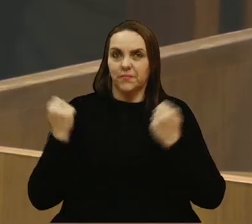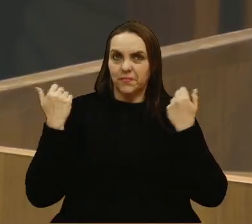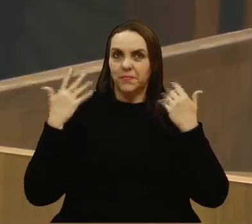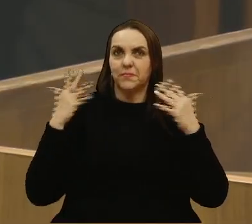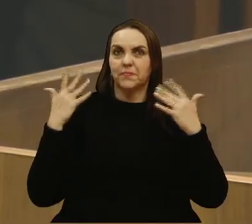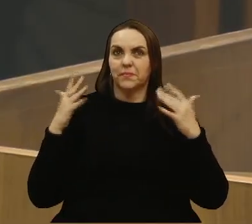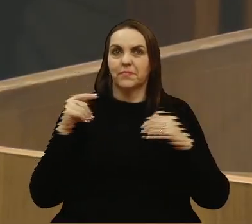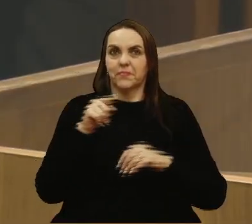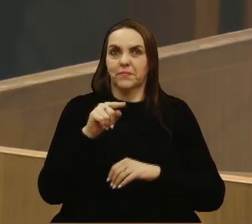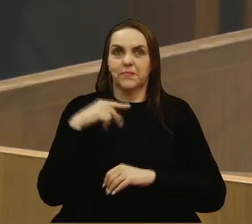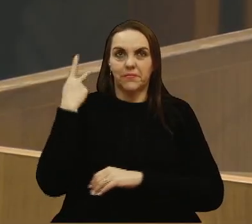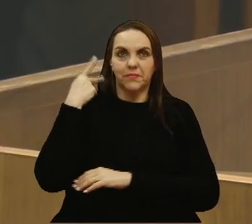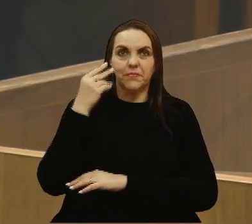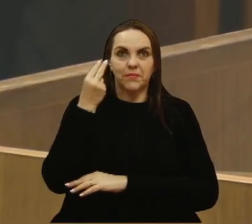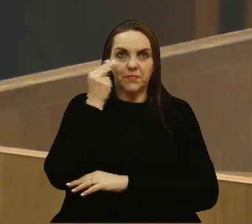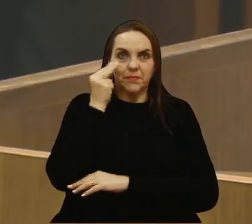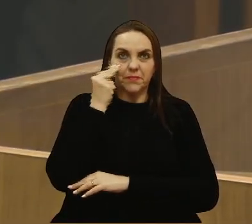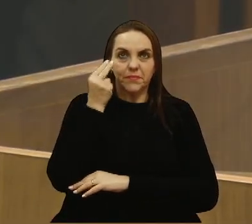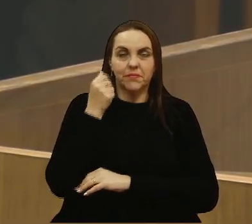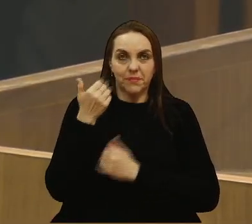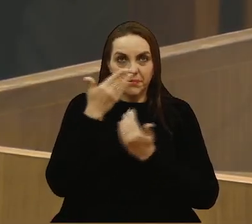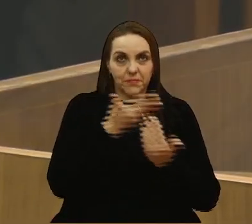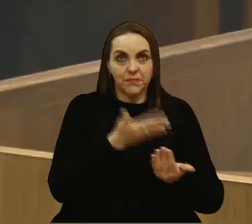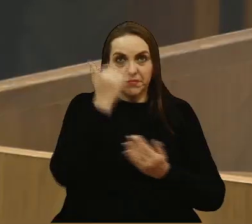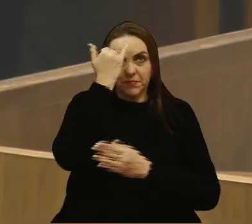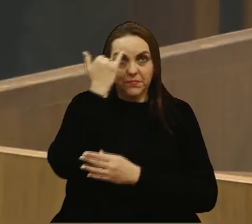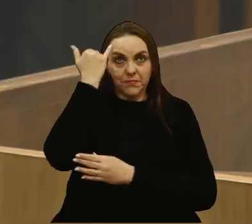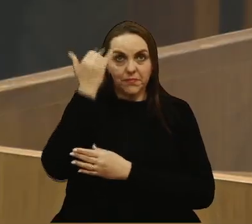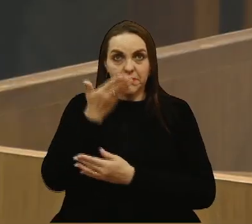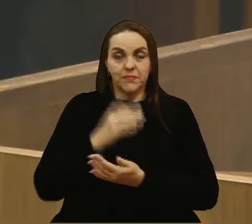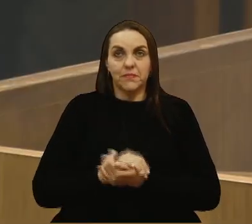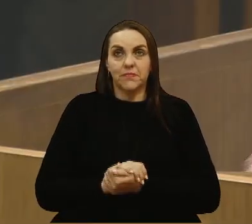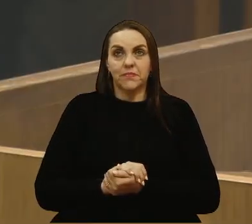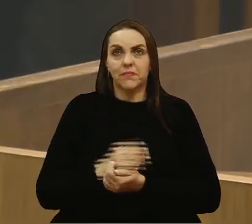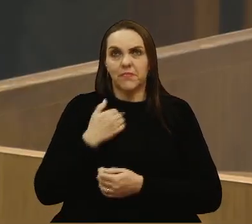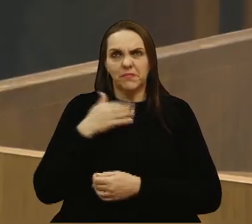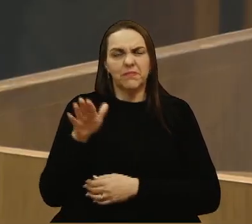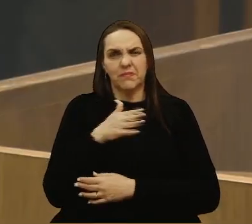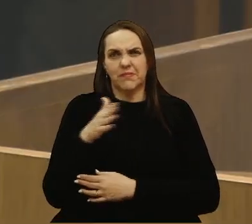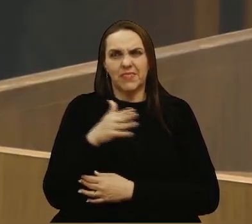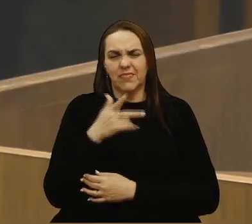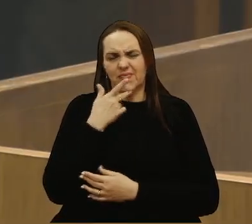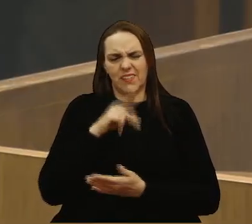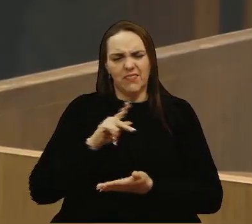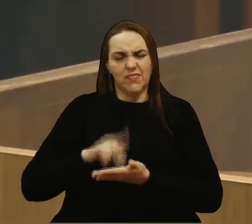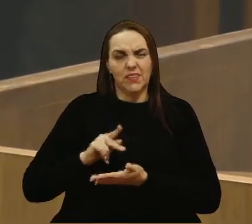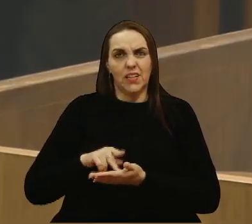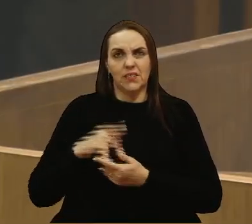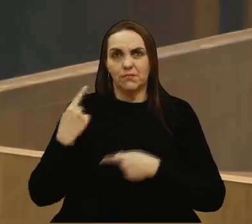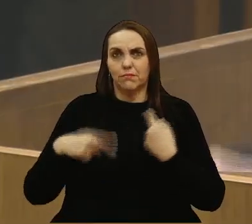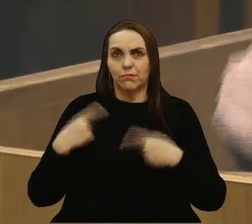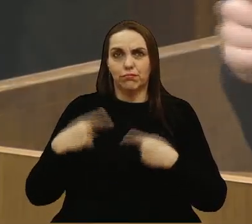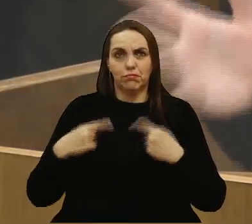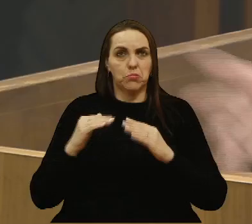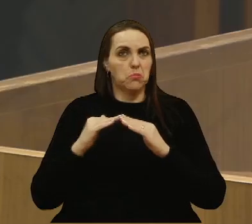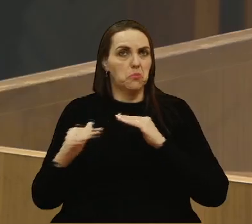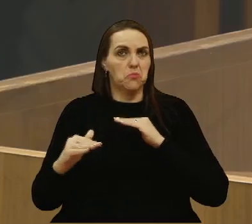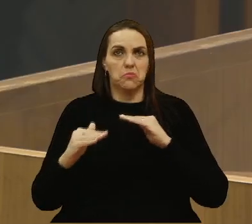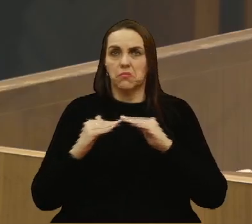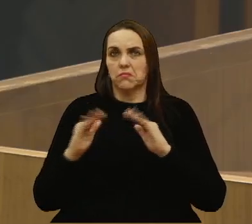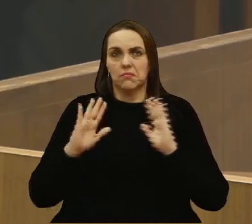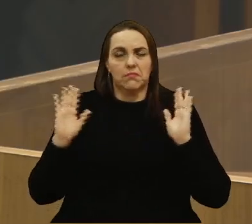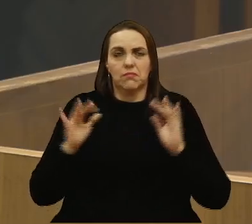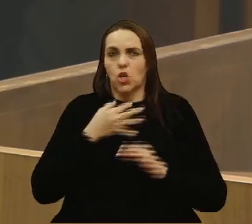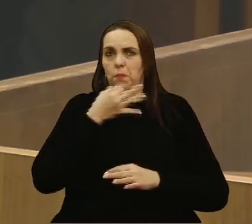vereador Libardi deu ao vereador Zé D'Ambrós. Eu, por vezes, sinceramente, quando a gente debate aqui, a gente pode discordar, um pode ter uma